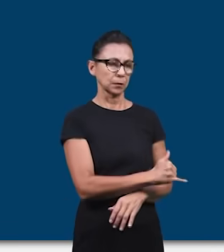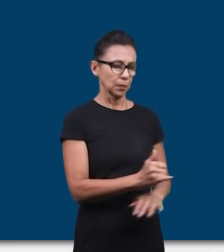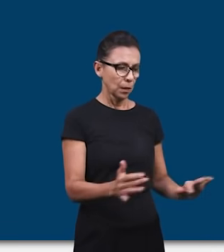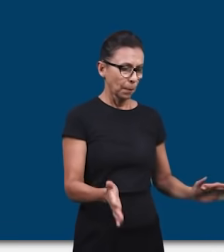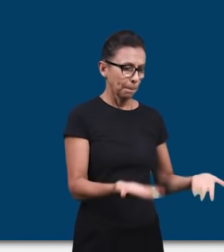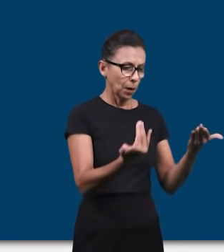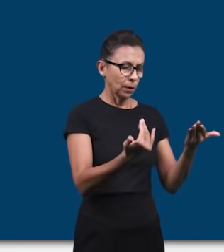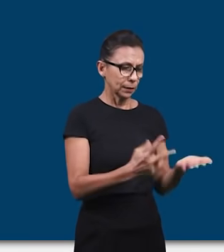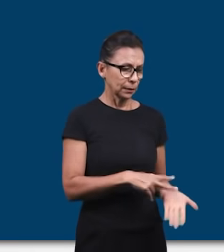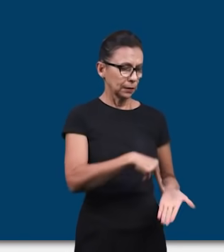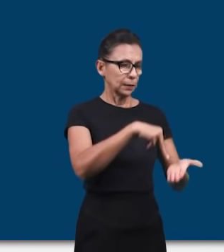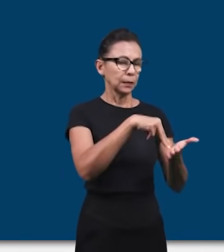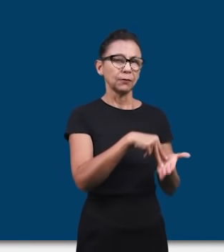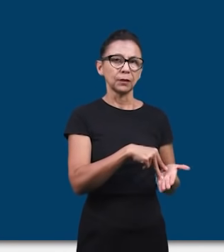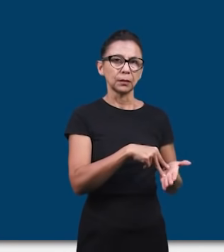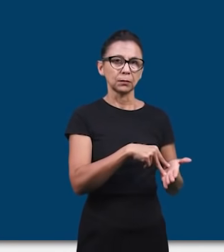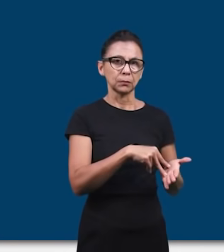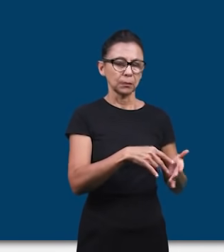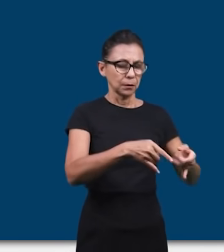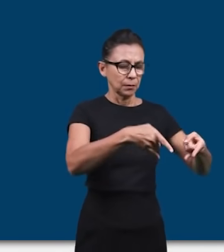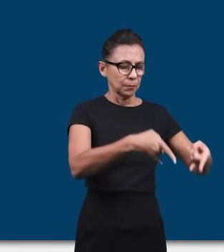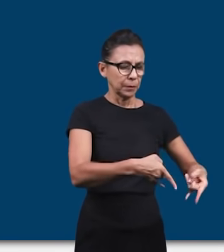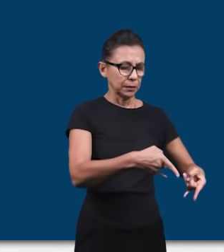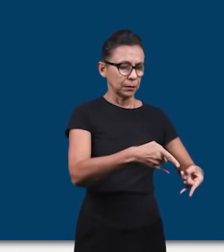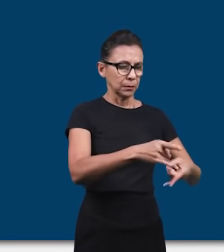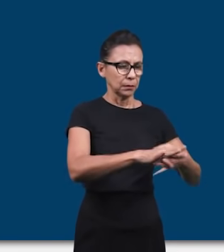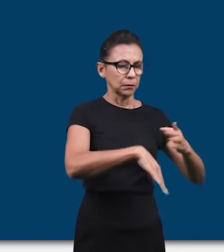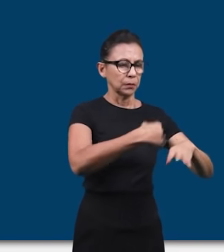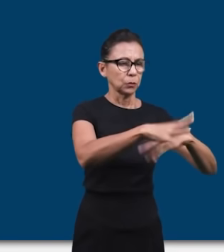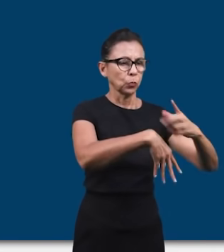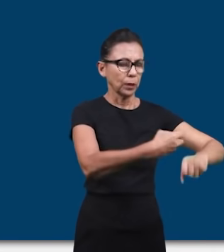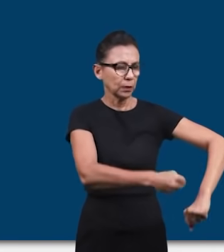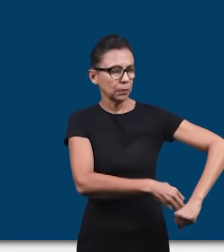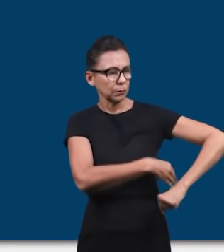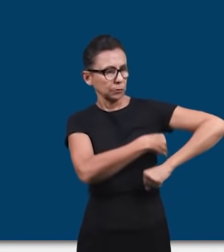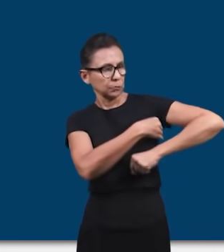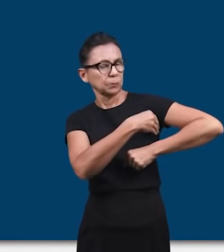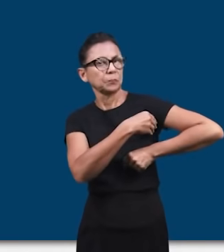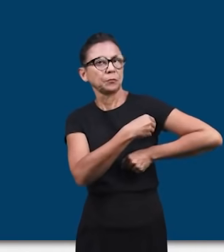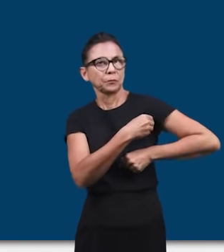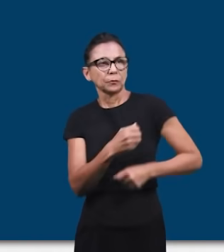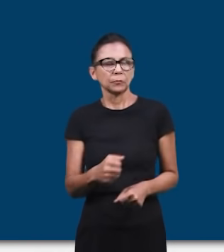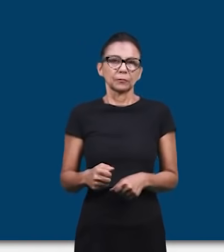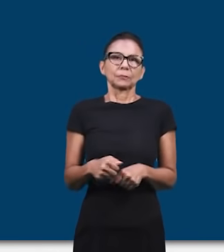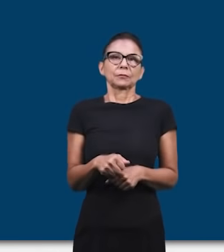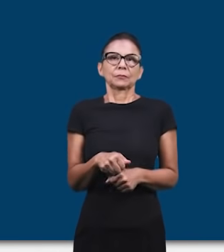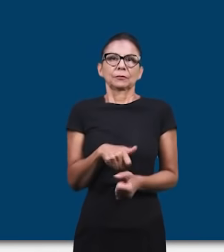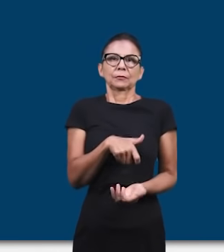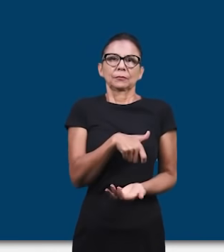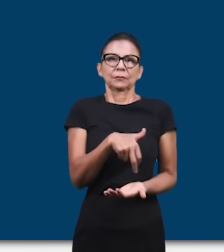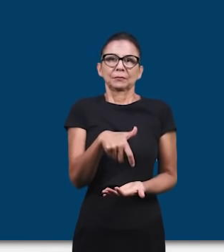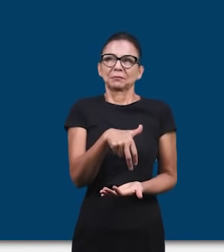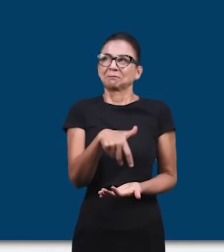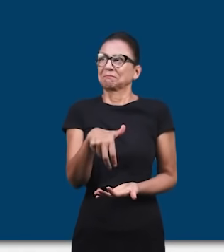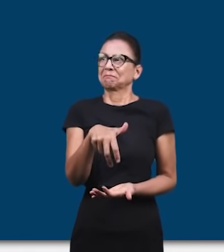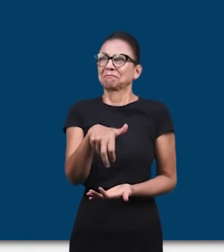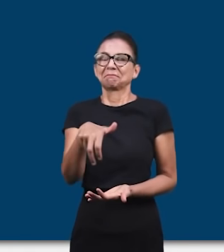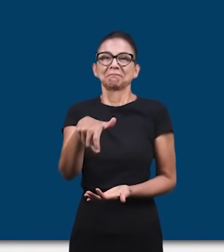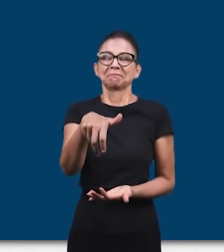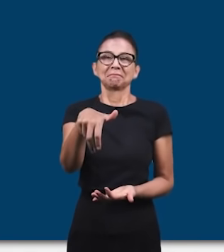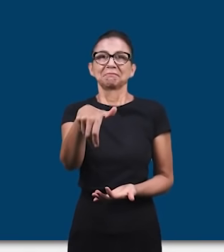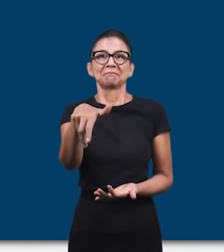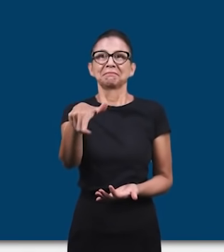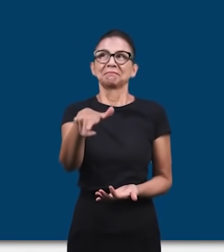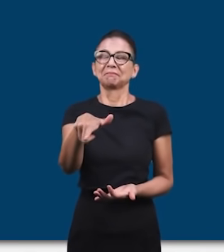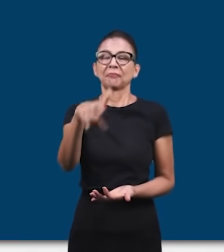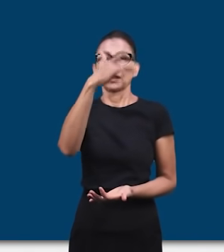vai para a tua casa. E levantando-se, tomou logo o leito e saiu em presença de todos, de sorte que todos